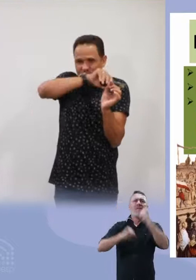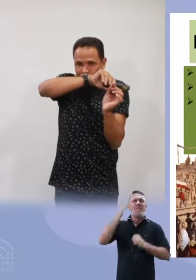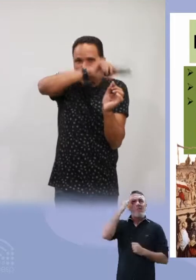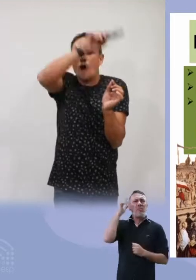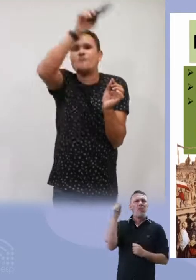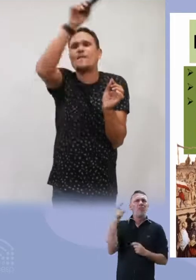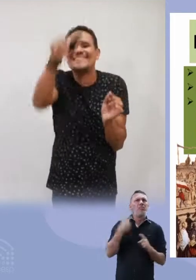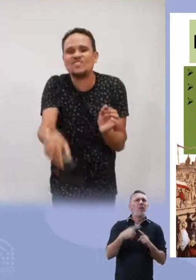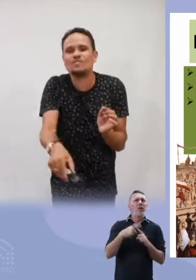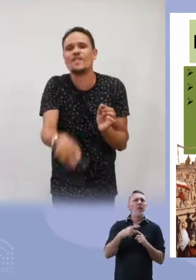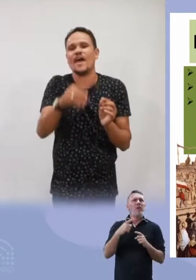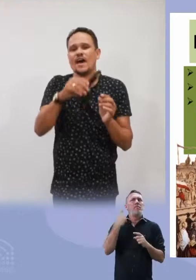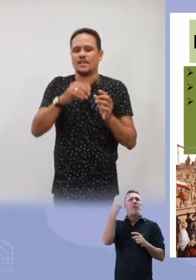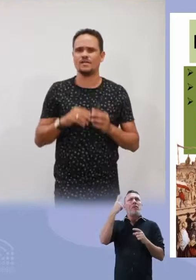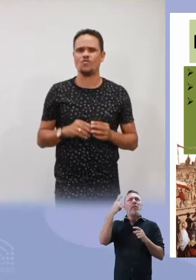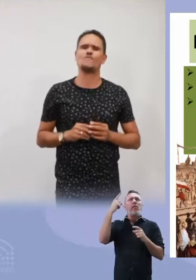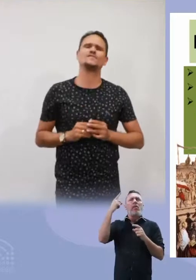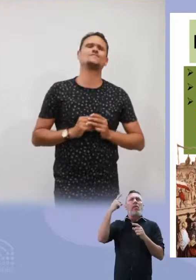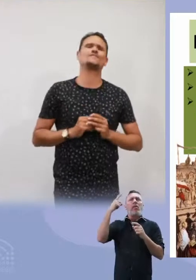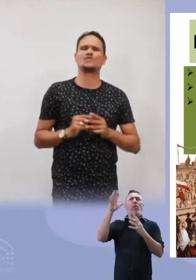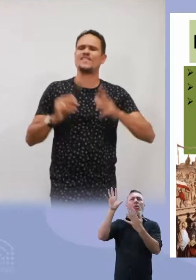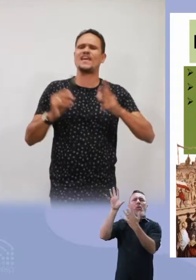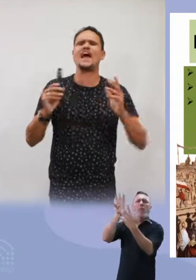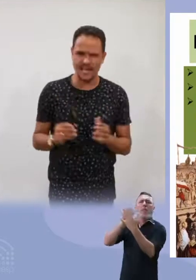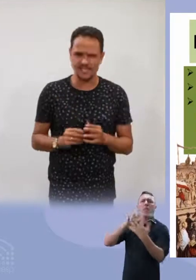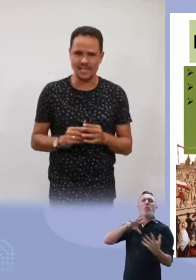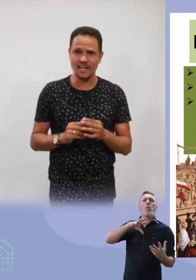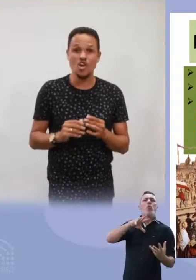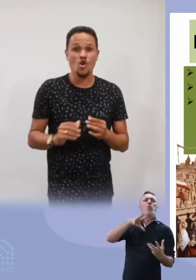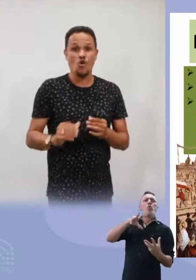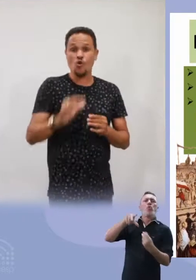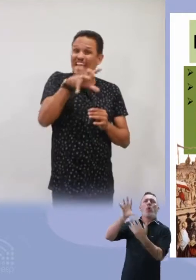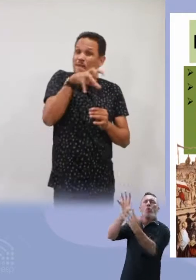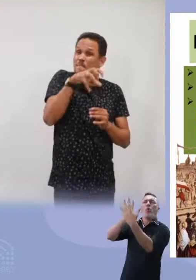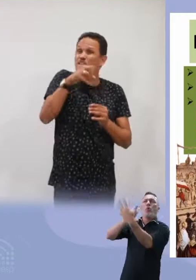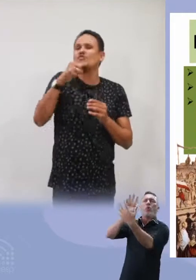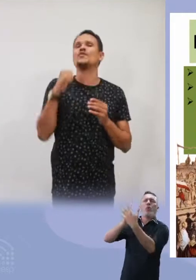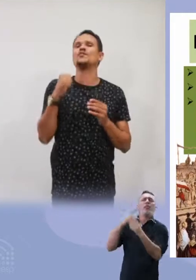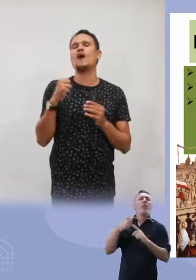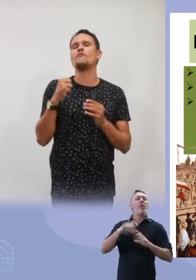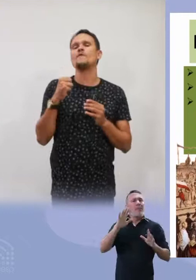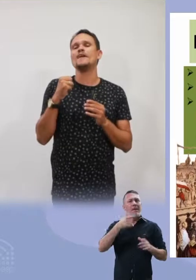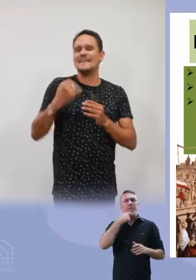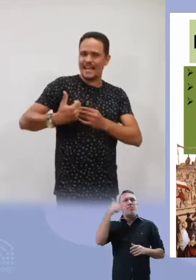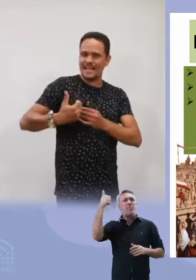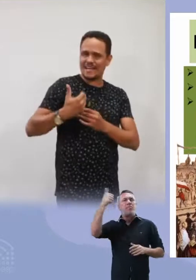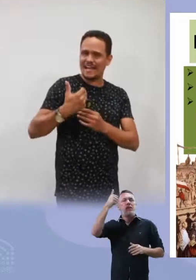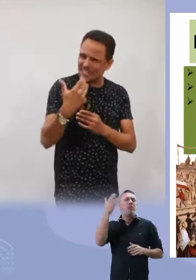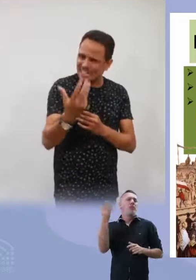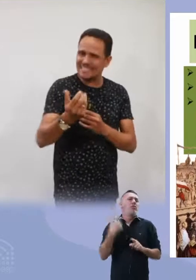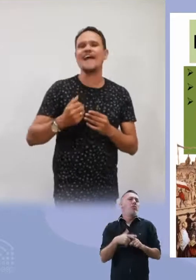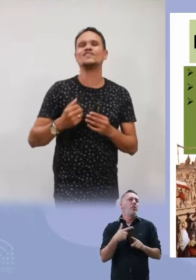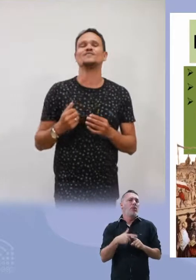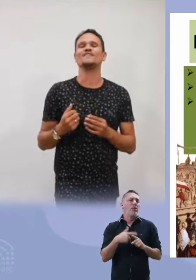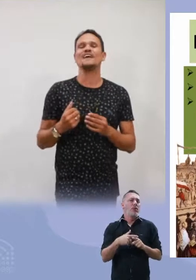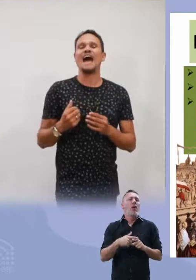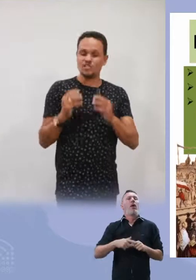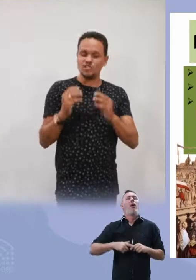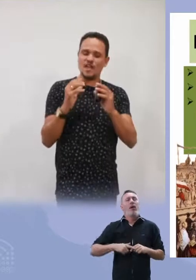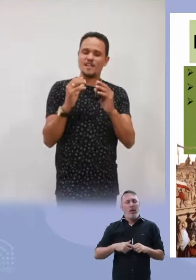sistema feudal para a Idade Moderna. Como assim, professor? Que viagem é essa? Quando termina o mundo feudal e entra a